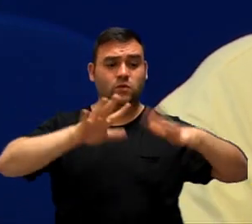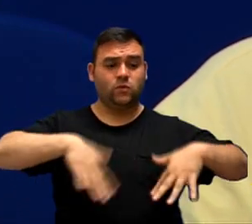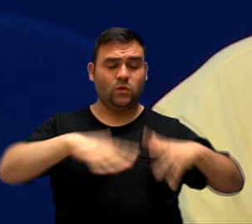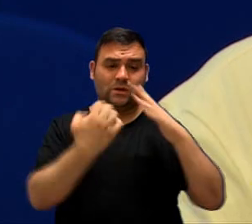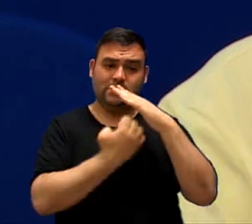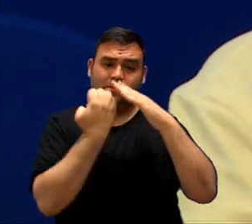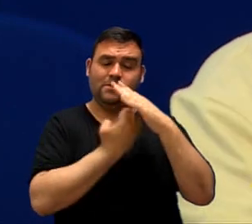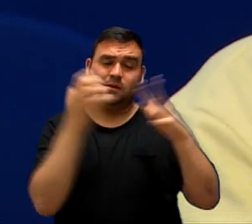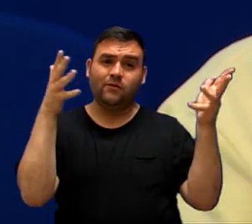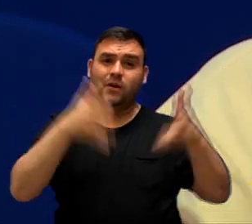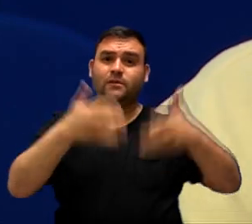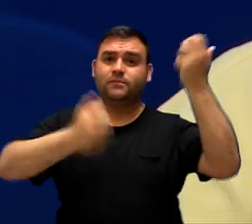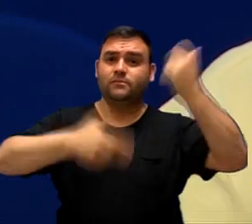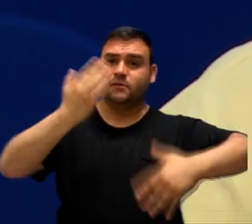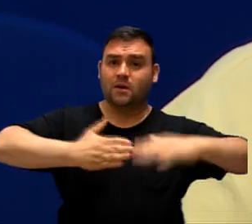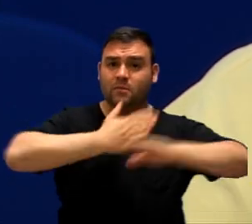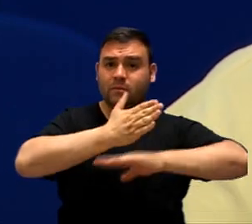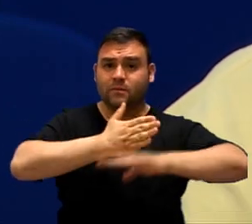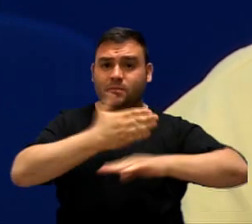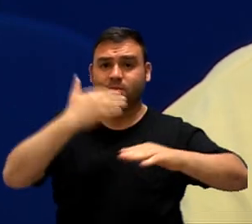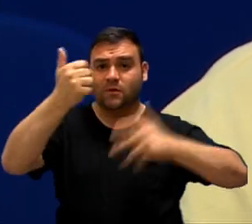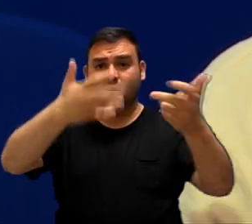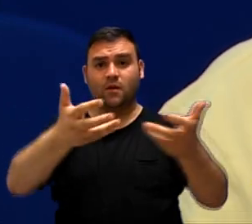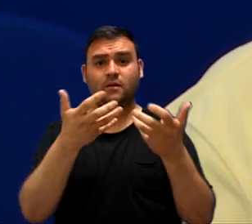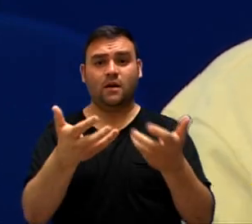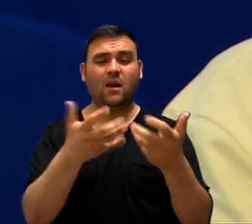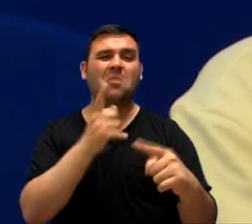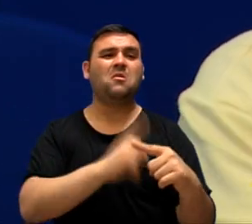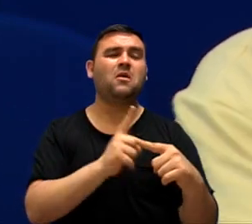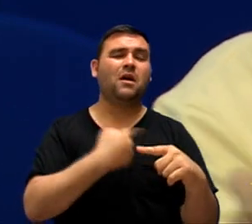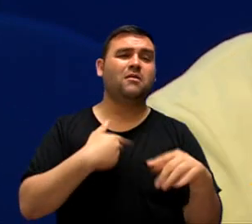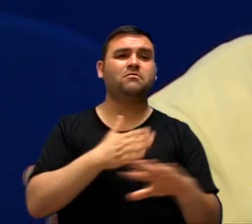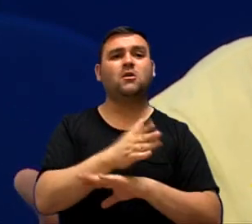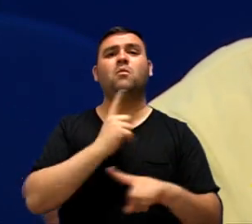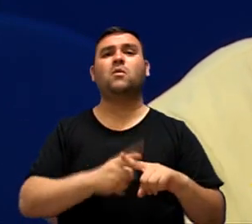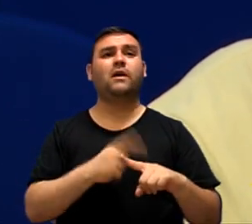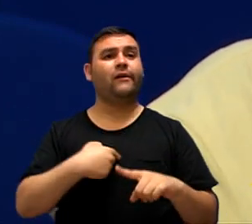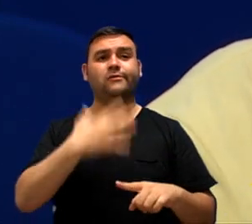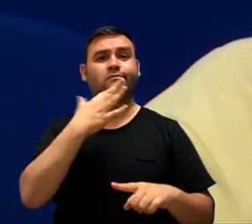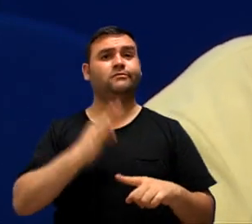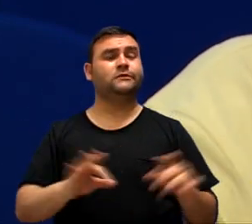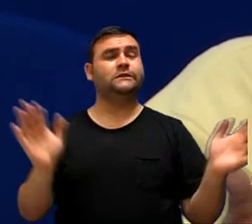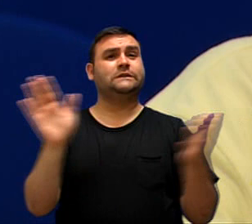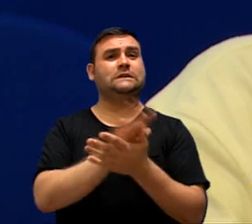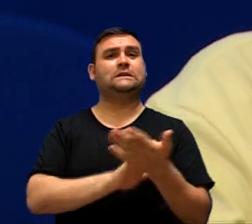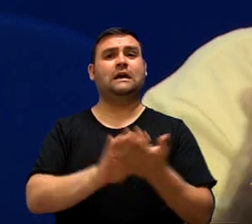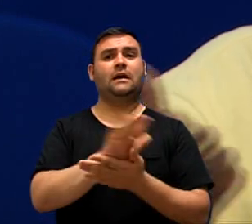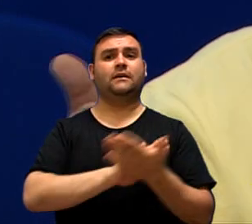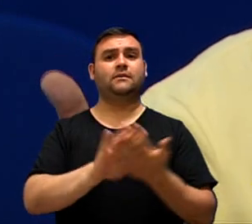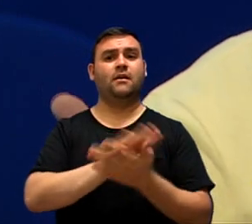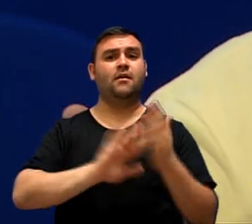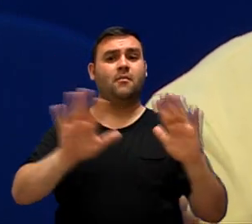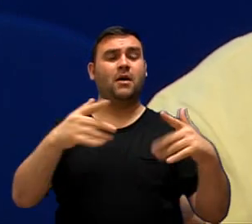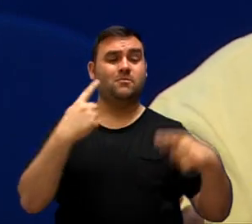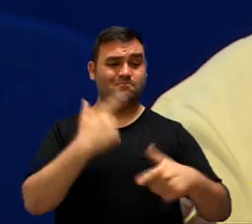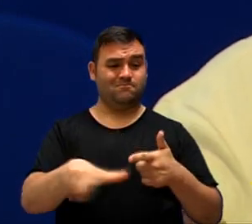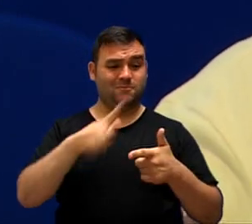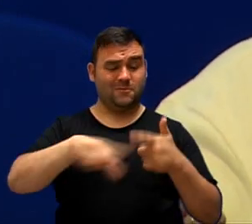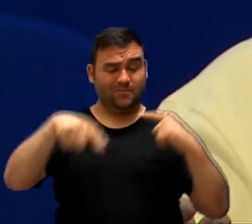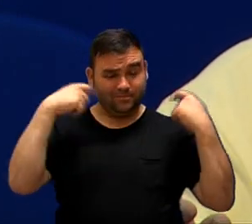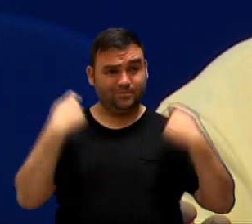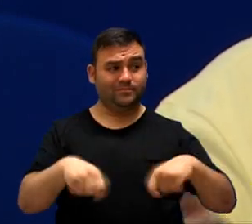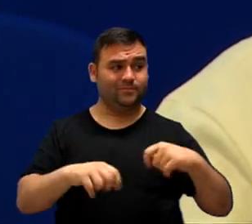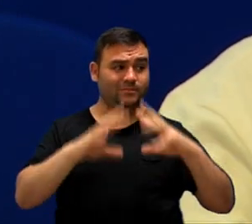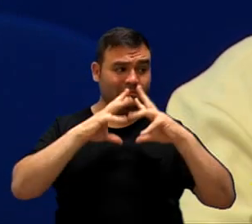empresa e vir aqui poder participar melhor do que participo, porque não conheço nada. Agora, essa encrenca tem que